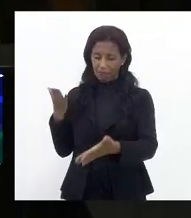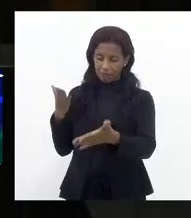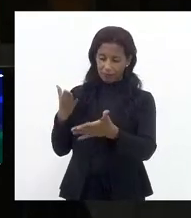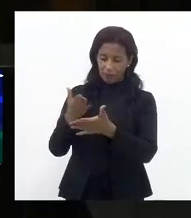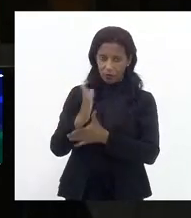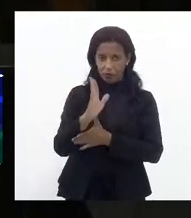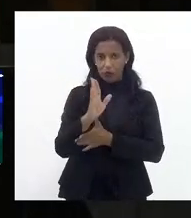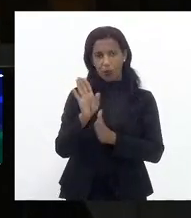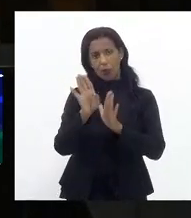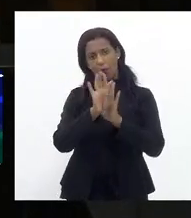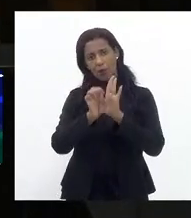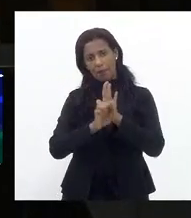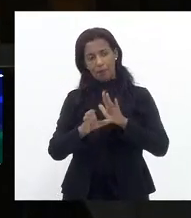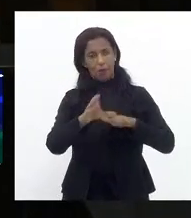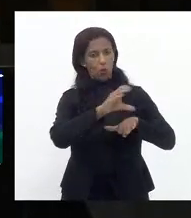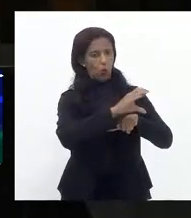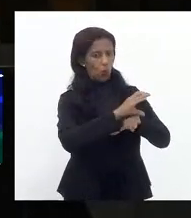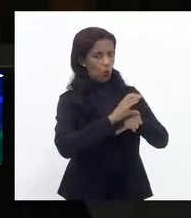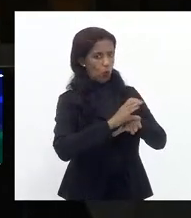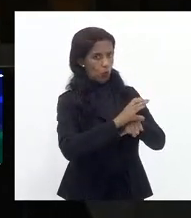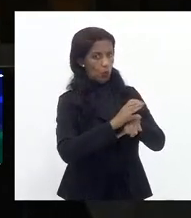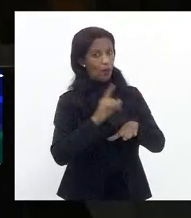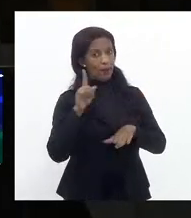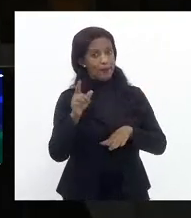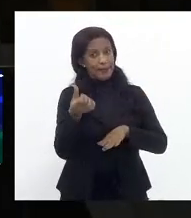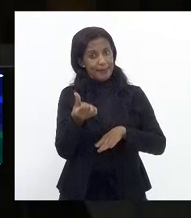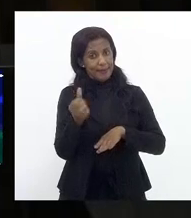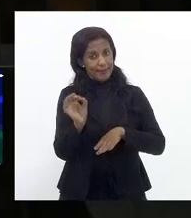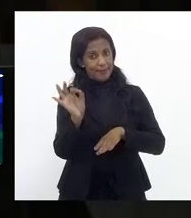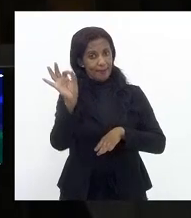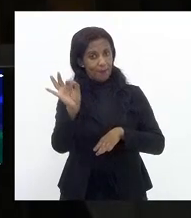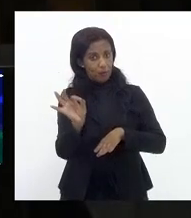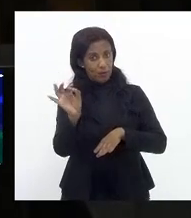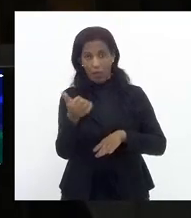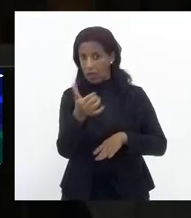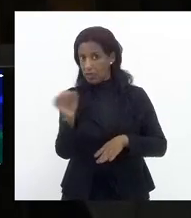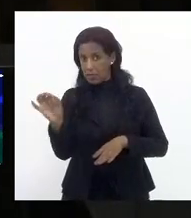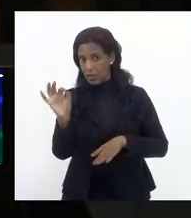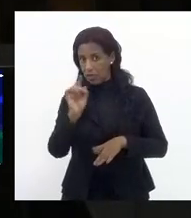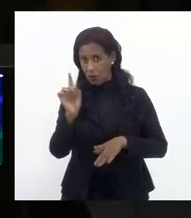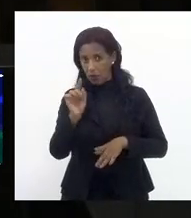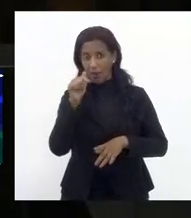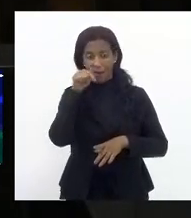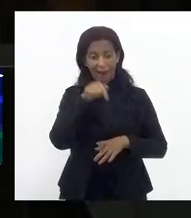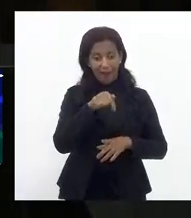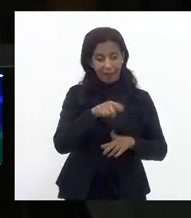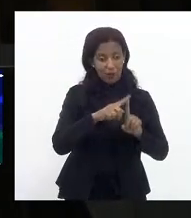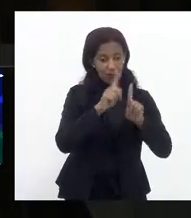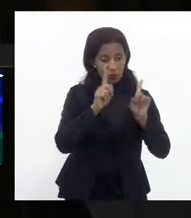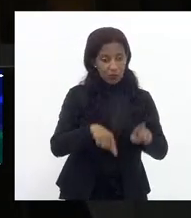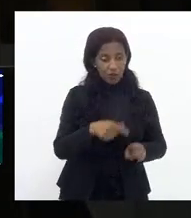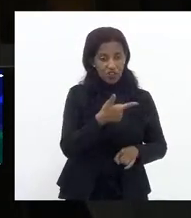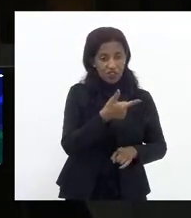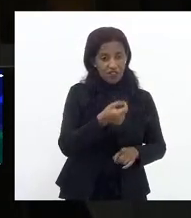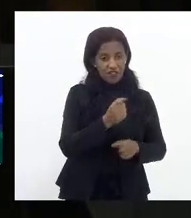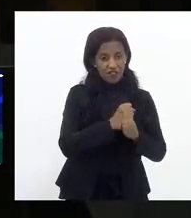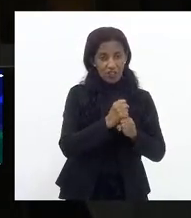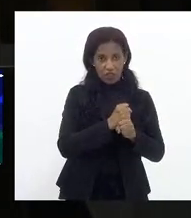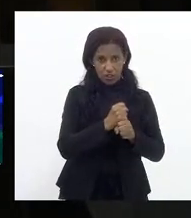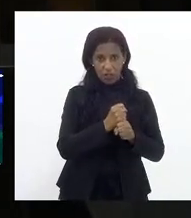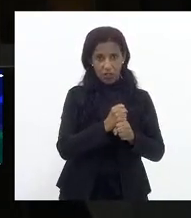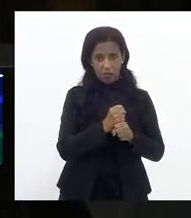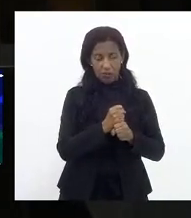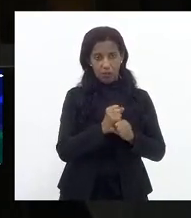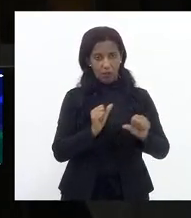constitucional que a regra de transição dela é 60%, não é 100%. Aqui, um funcionário que tiver 20 anos na regra